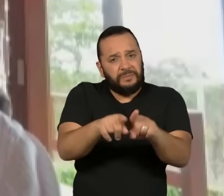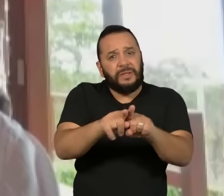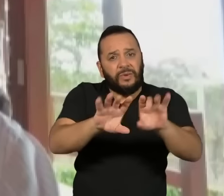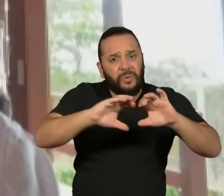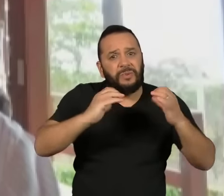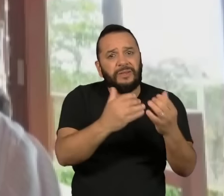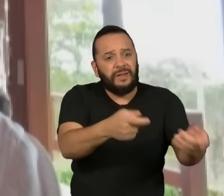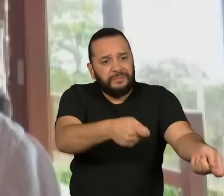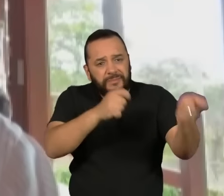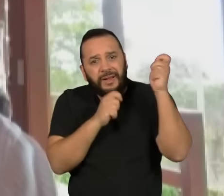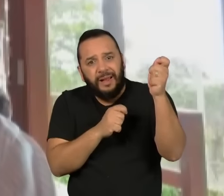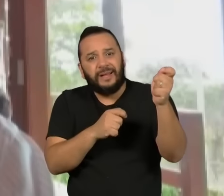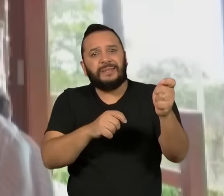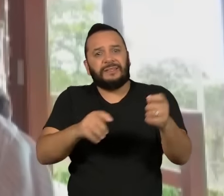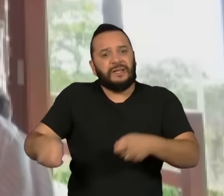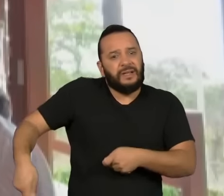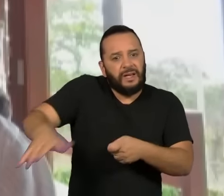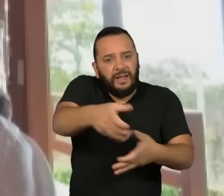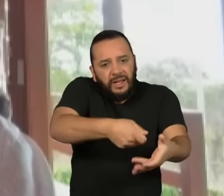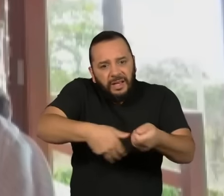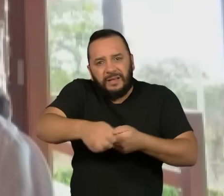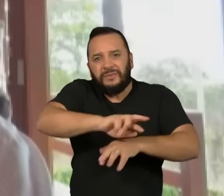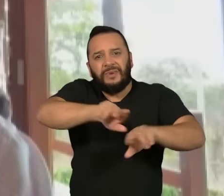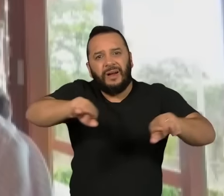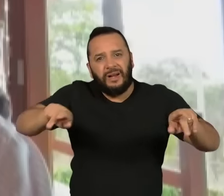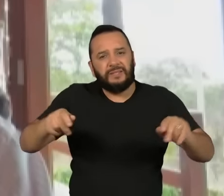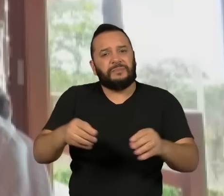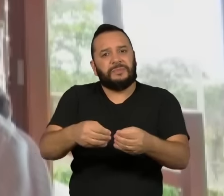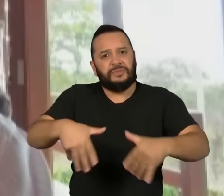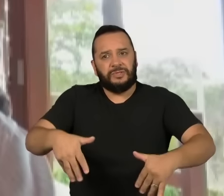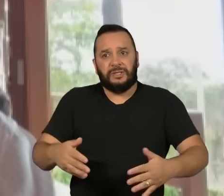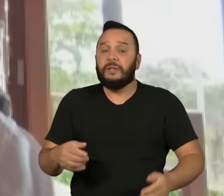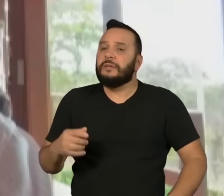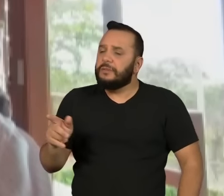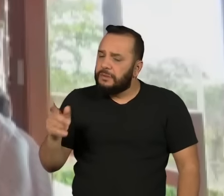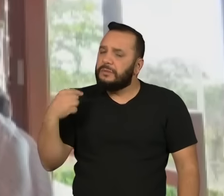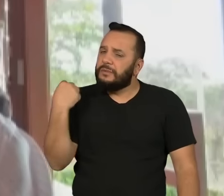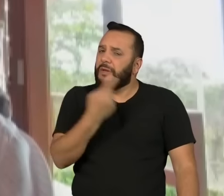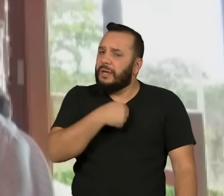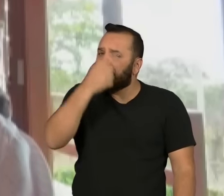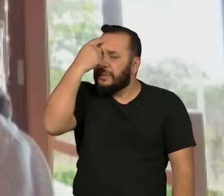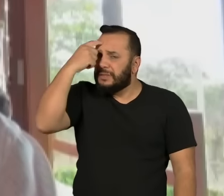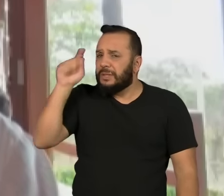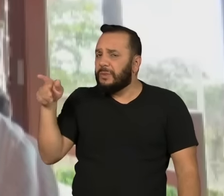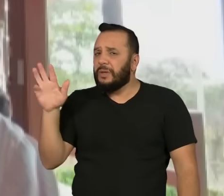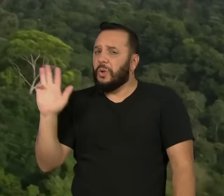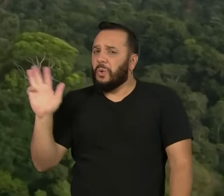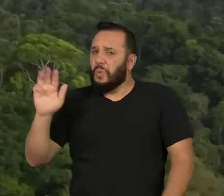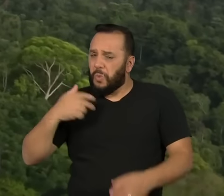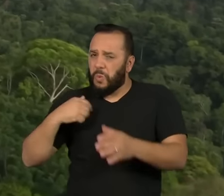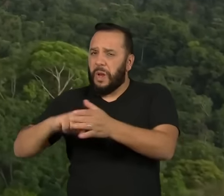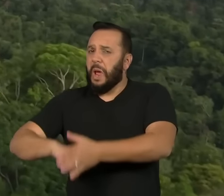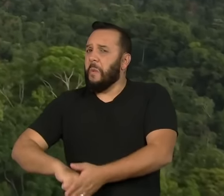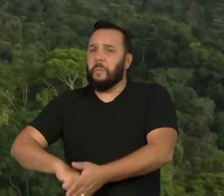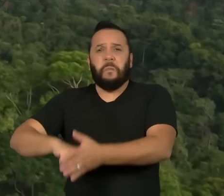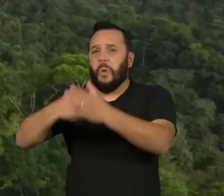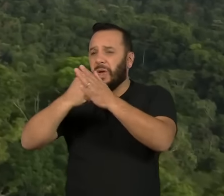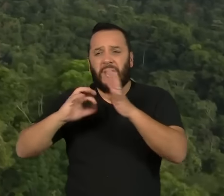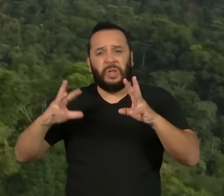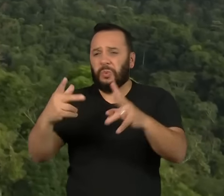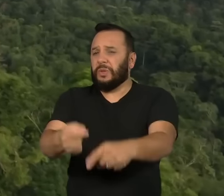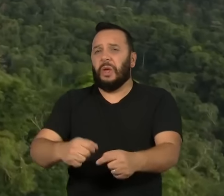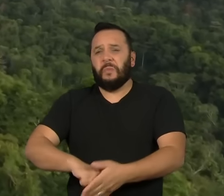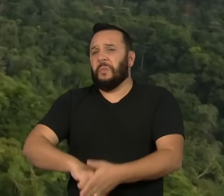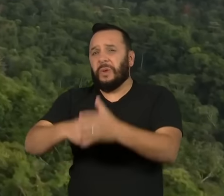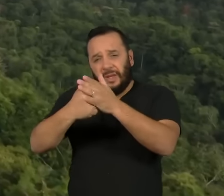gente esperava um veto mais amplo, um veto total, para repor essa discussão em novas bases,